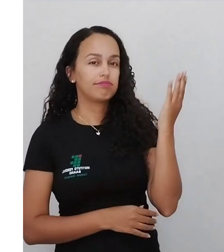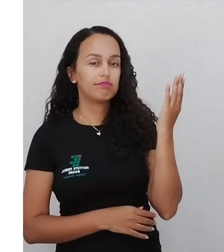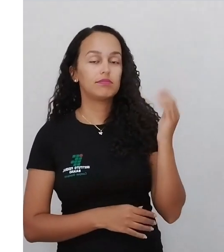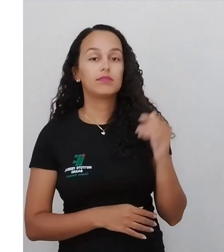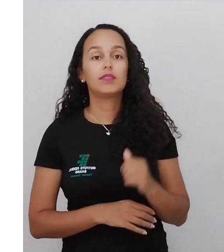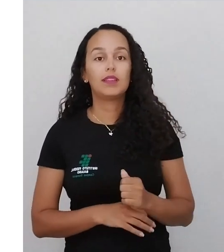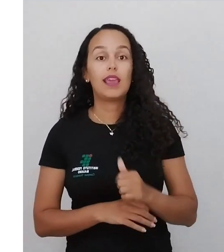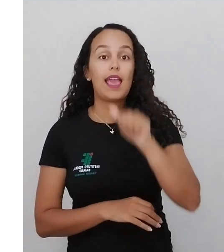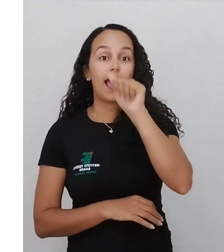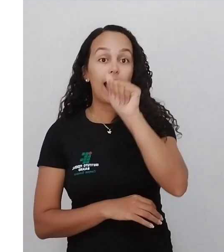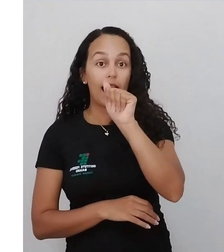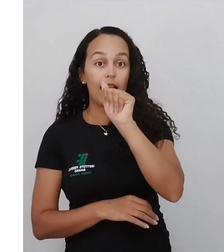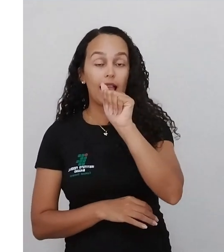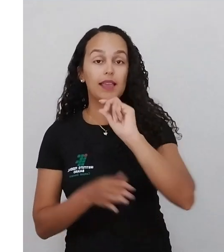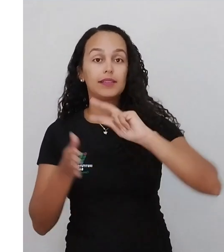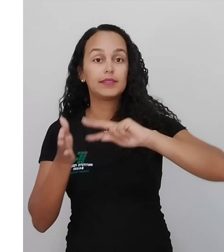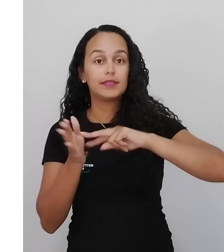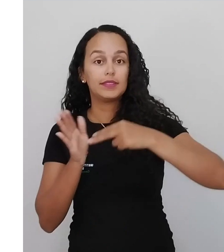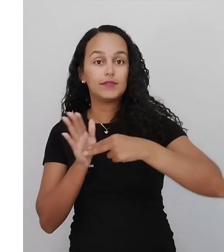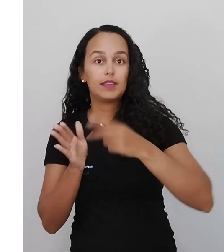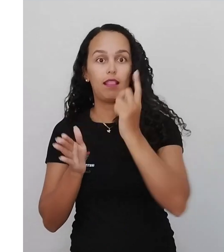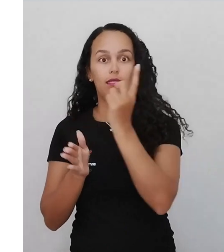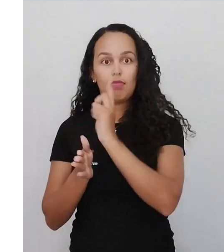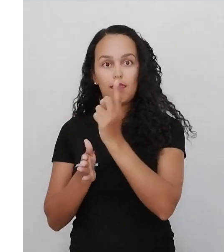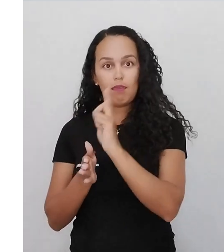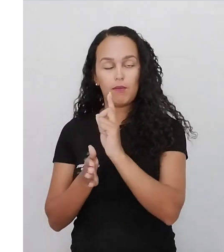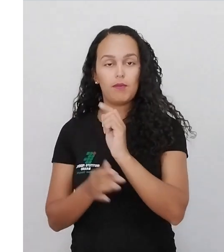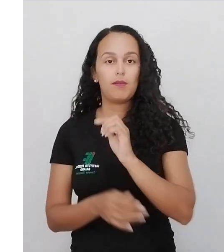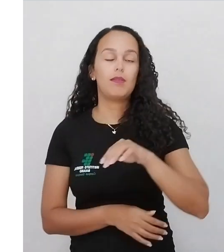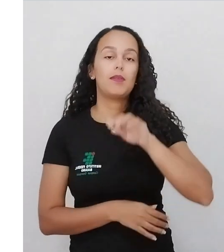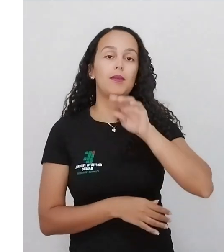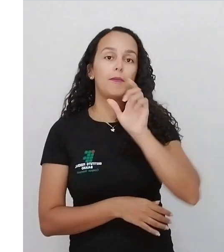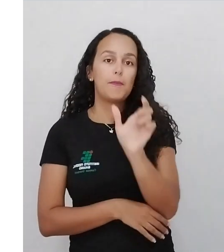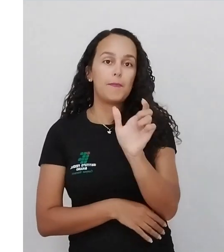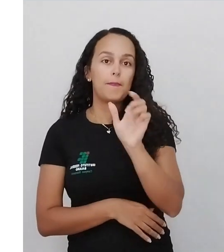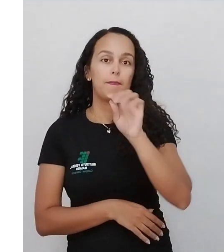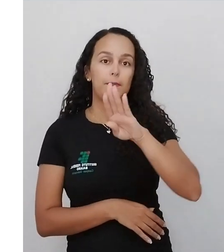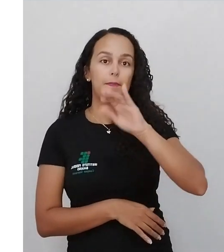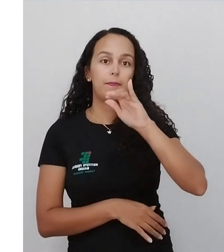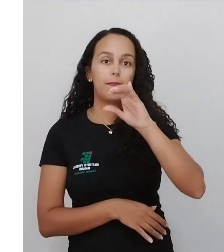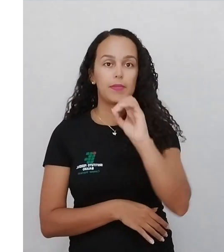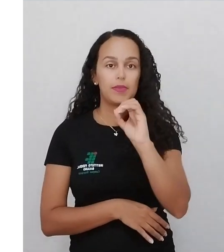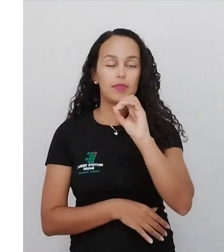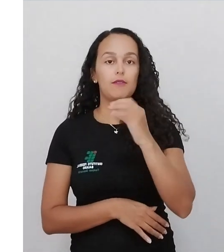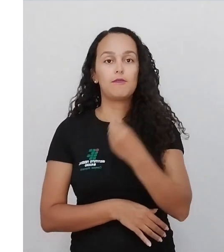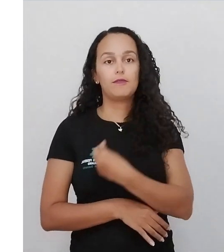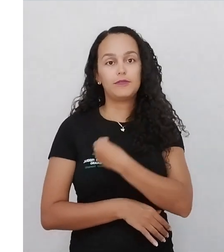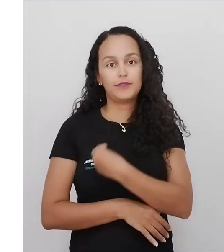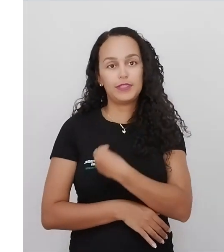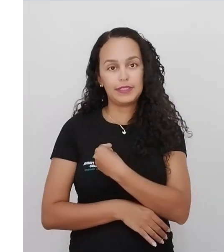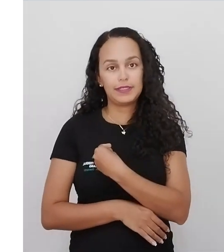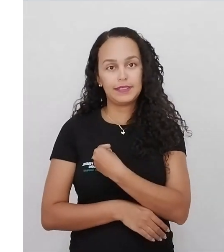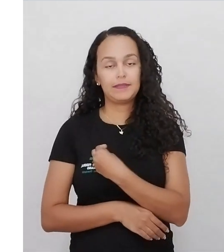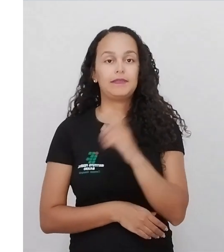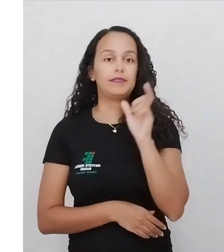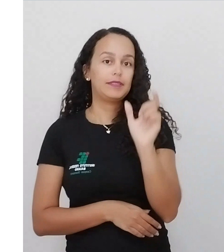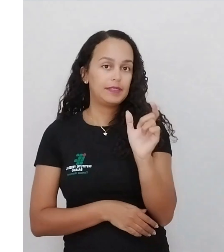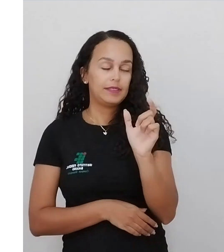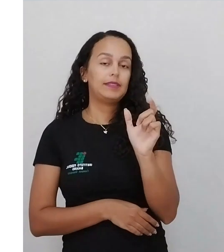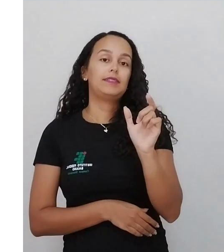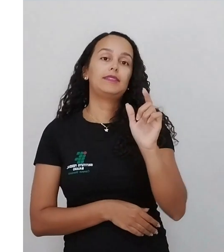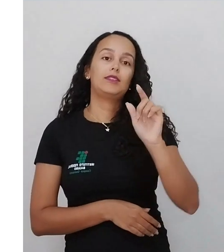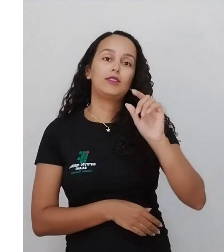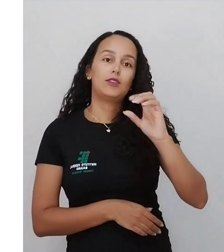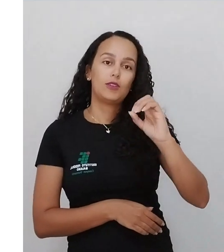abiogênese, o A é um prefixo de negação, significa não. Bio significa vida e gênese